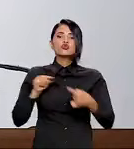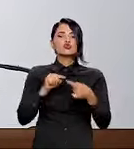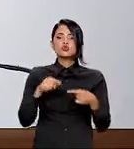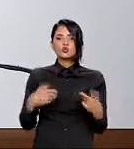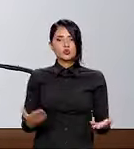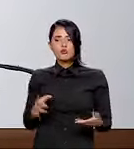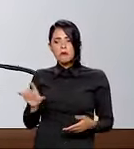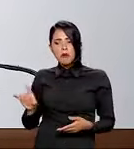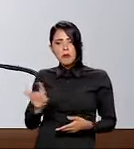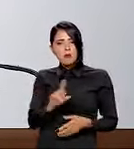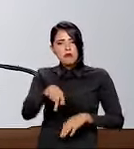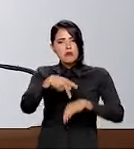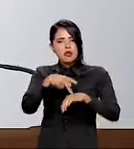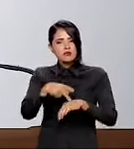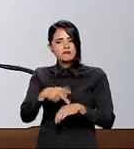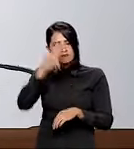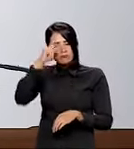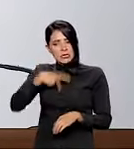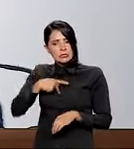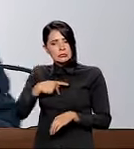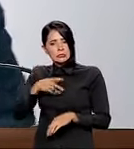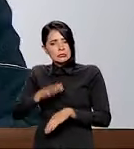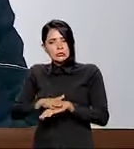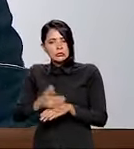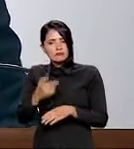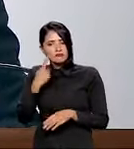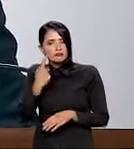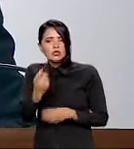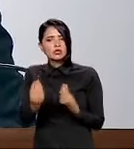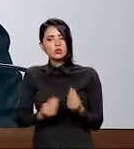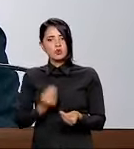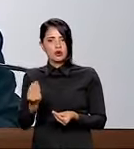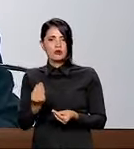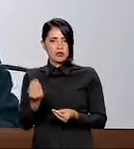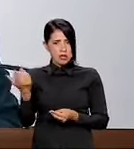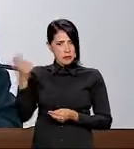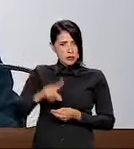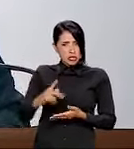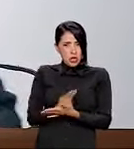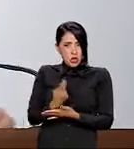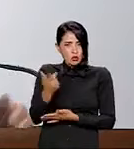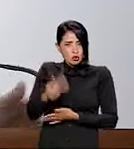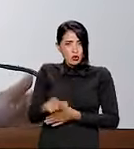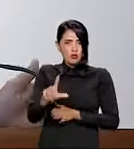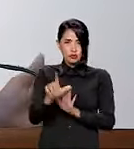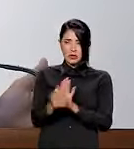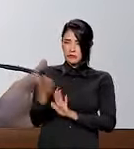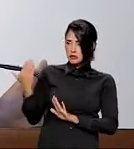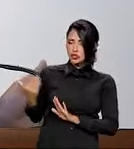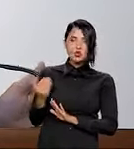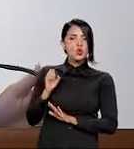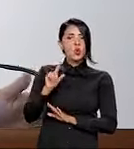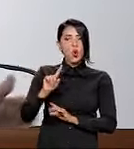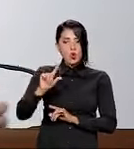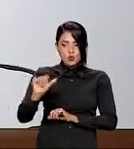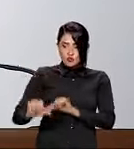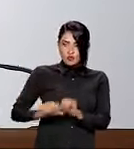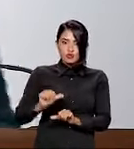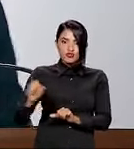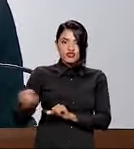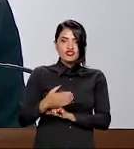que cada país quer para si? Se a gente quer repetir o mesmo erro do século passado ou a gente quer fazer uma